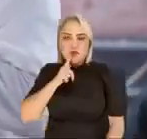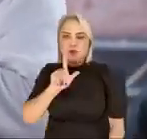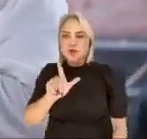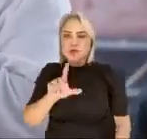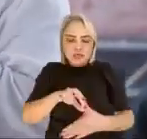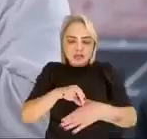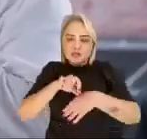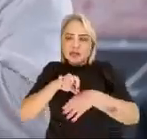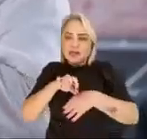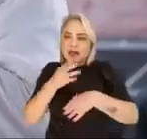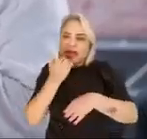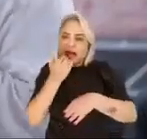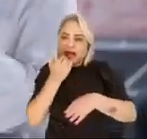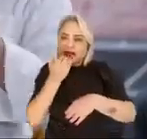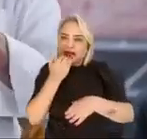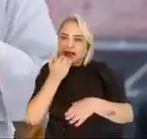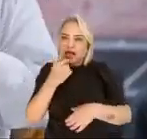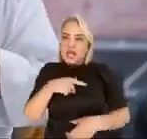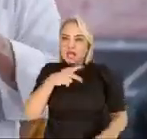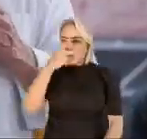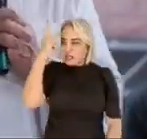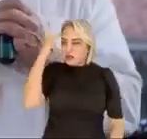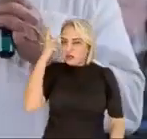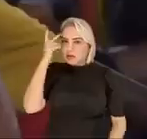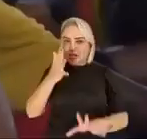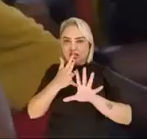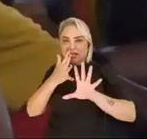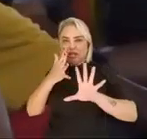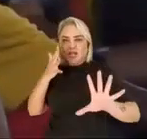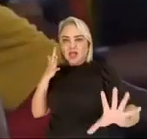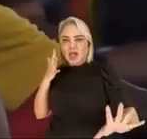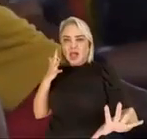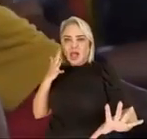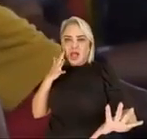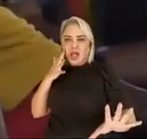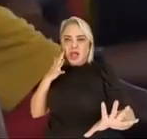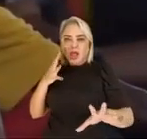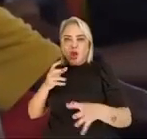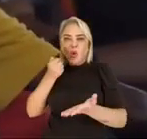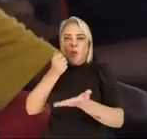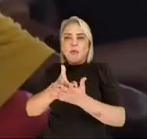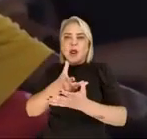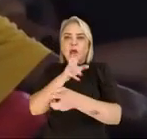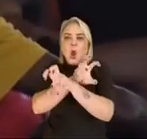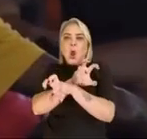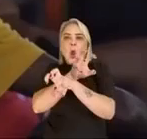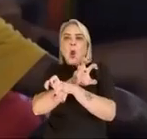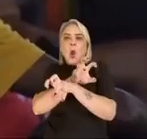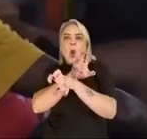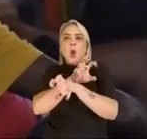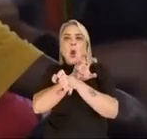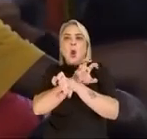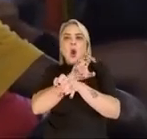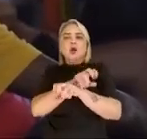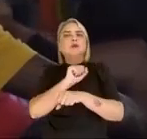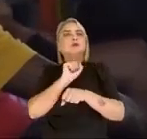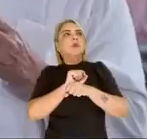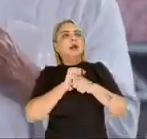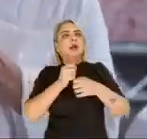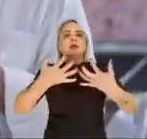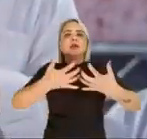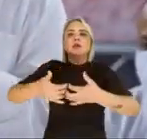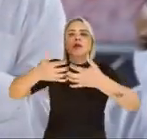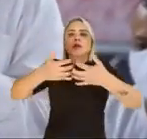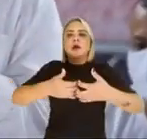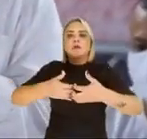carne, e ainda tem gente indo à fila do açougue para pegar osso, ou esperando o caminhão capotar para pegar carcaça